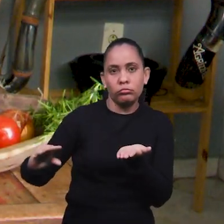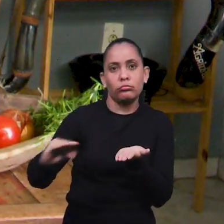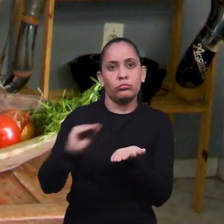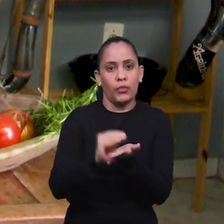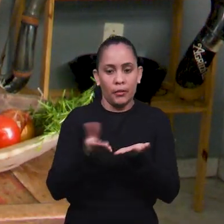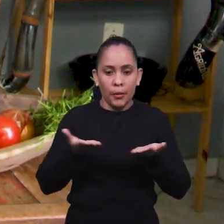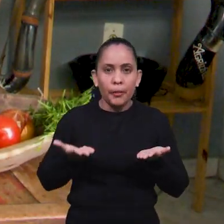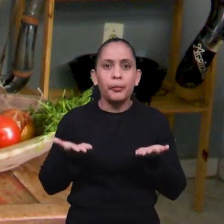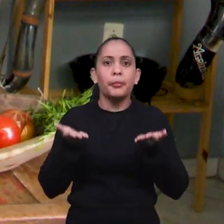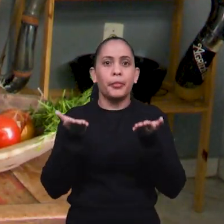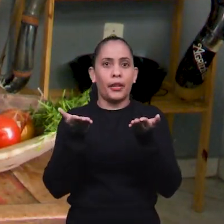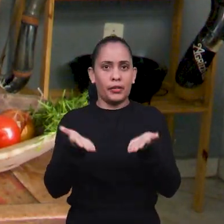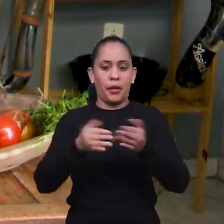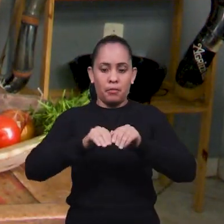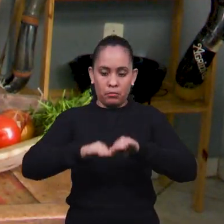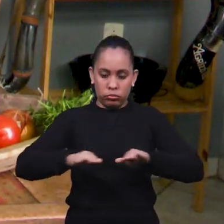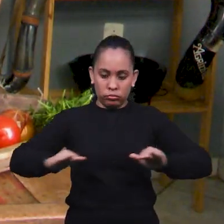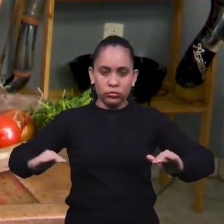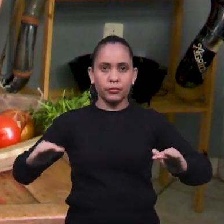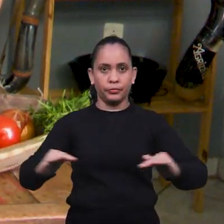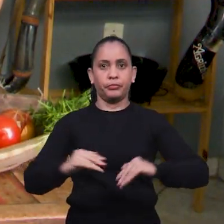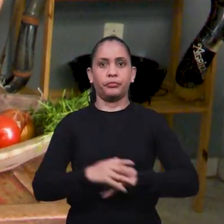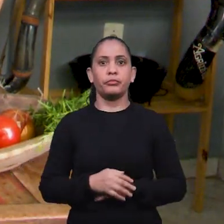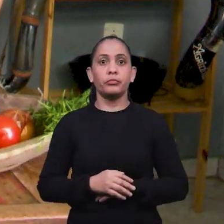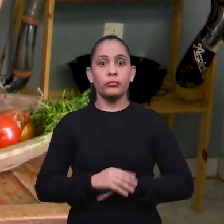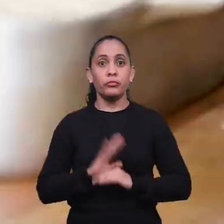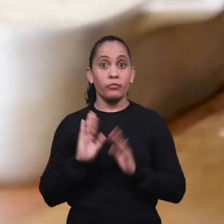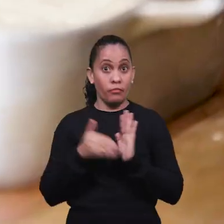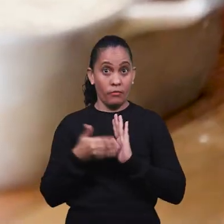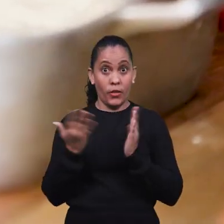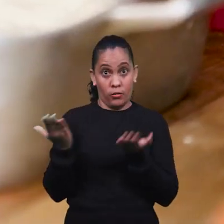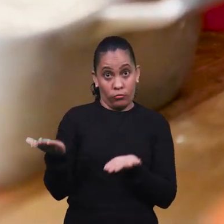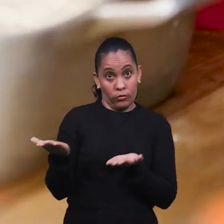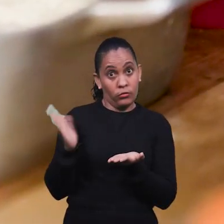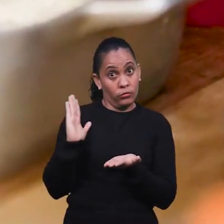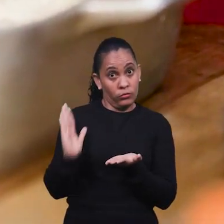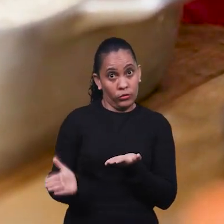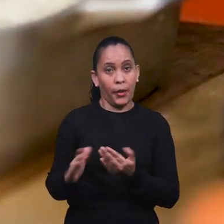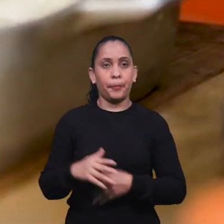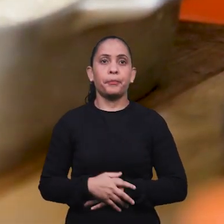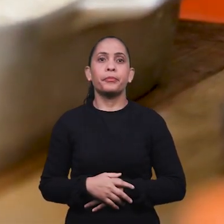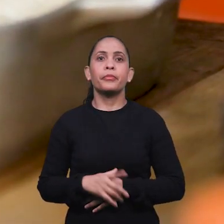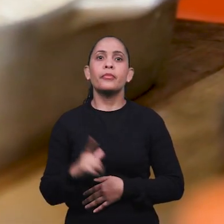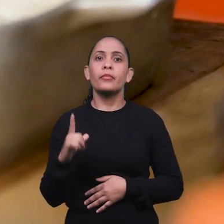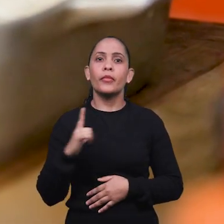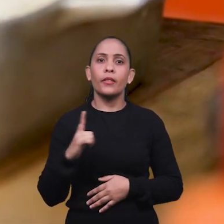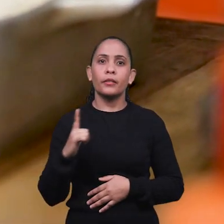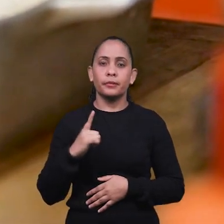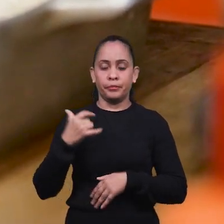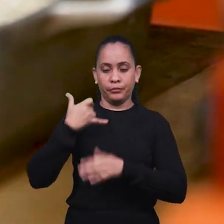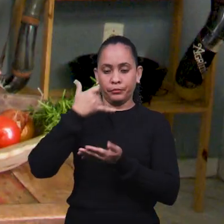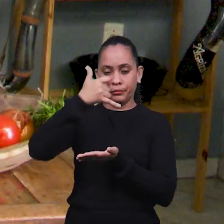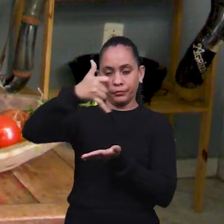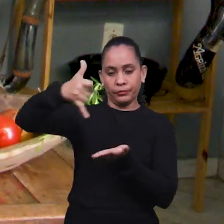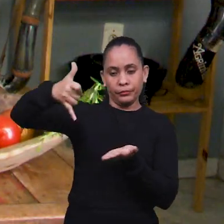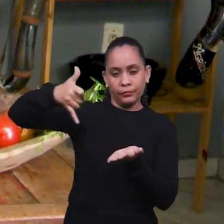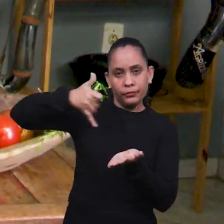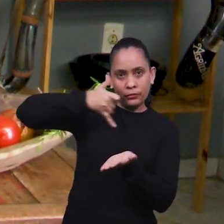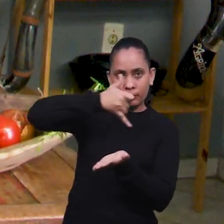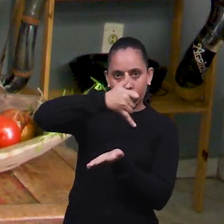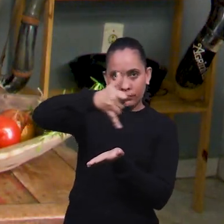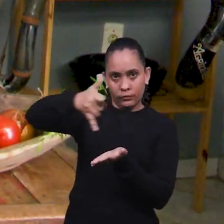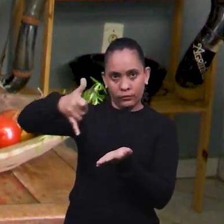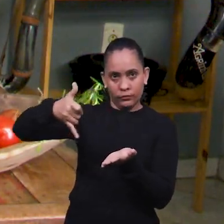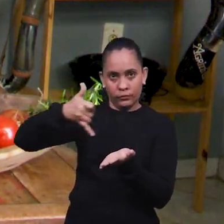assar. Para ele já pegar o formato da forma. Chegou aqui, vou molhar um pouquinho de